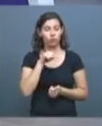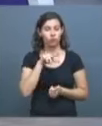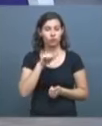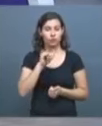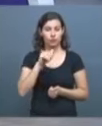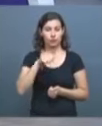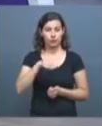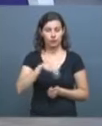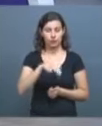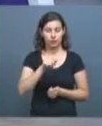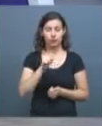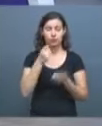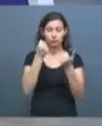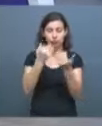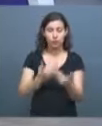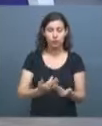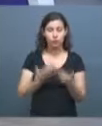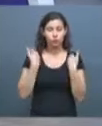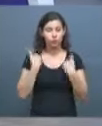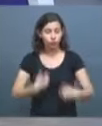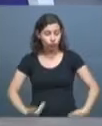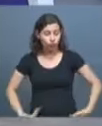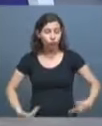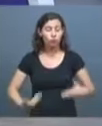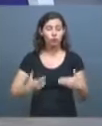alguma ferramenta para